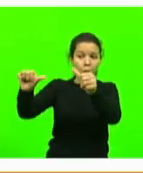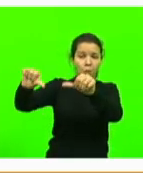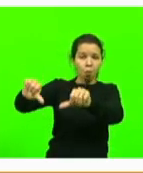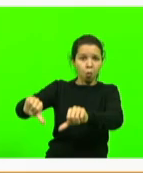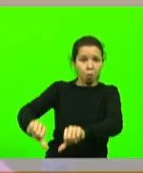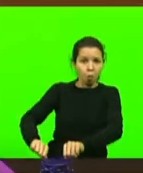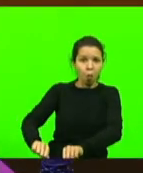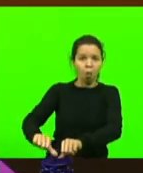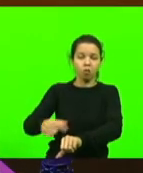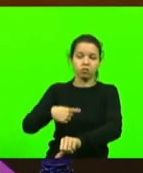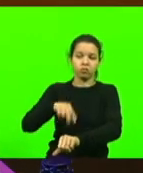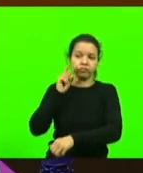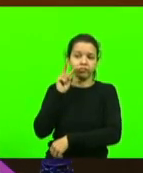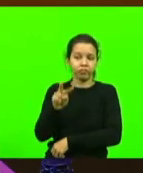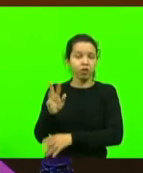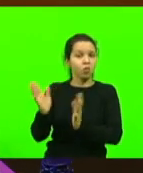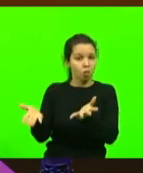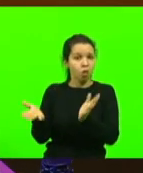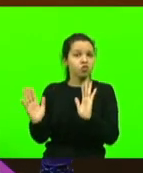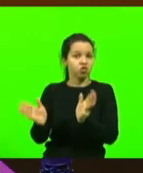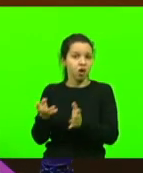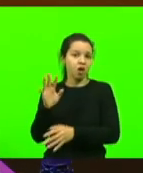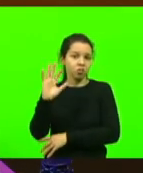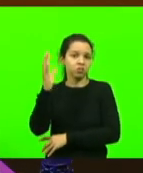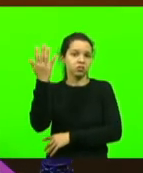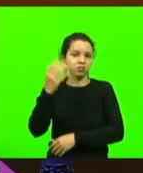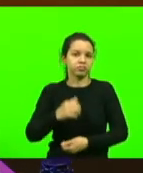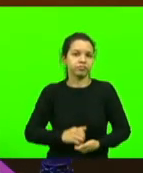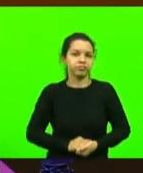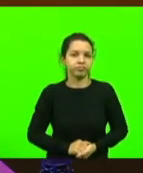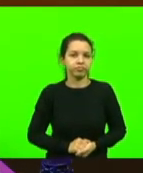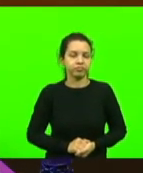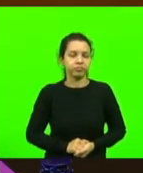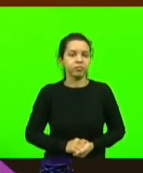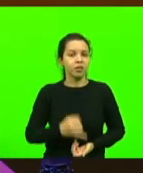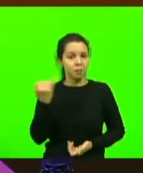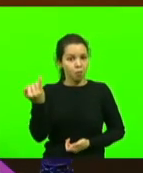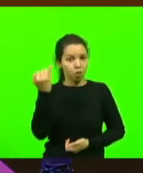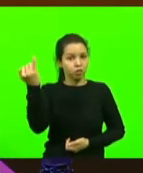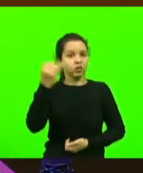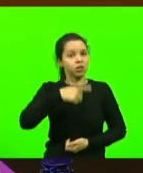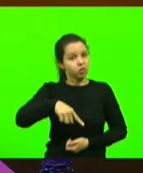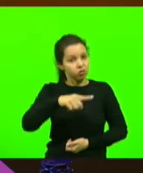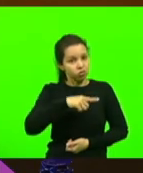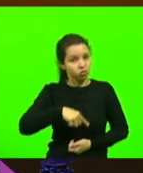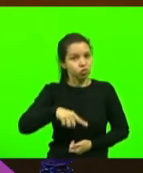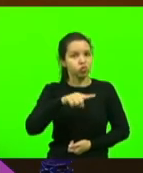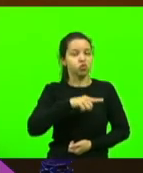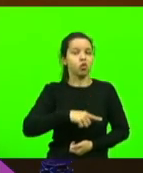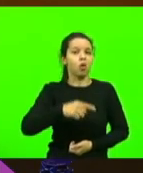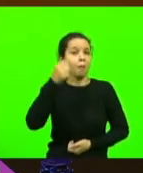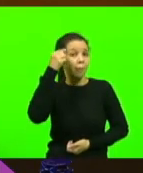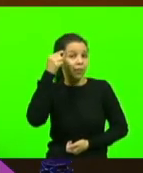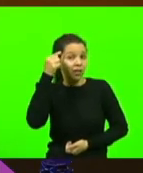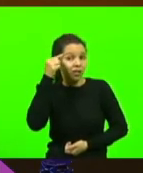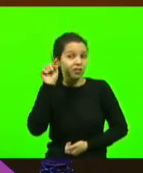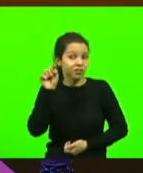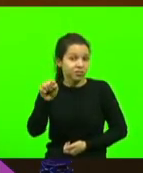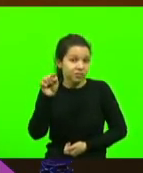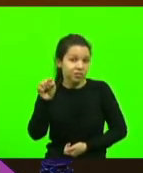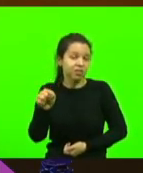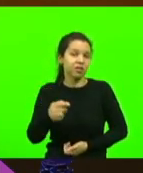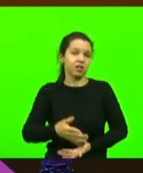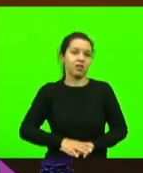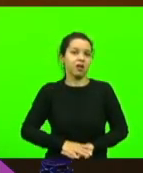já tá acontecendo né e é muito importante a gente ter essa questão esse retrato social